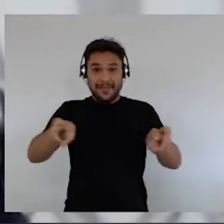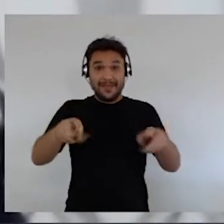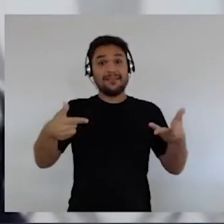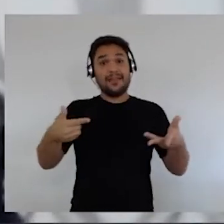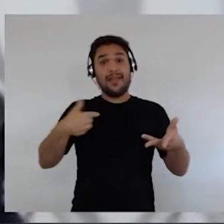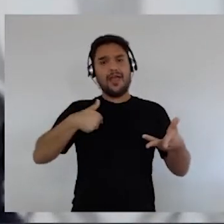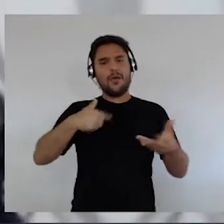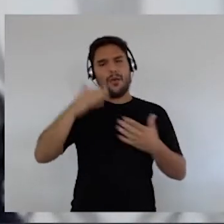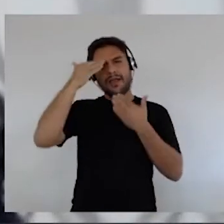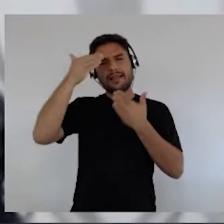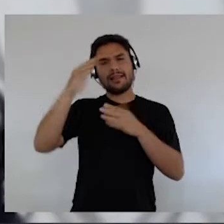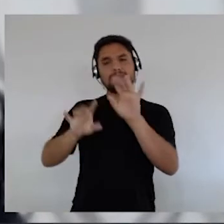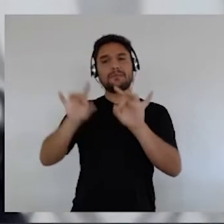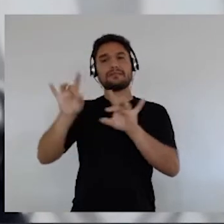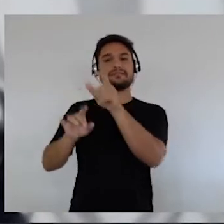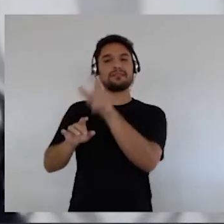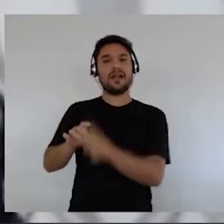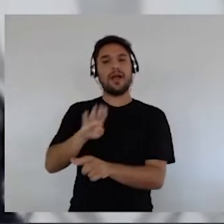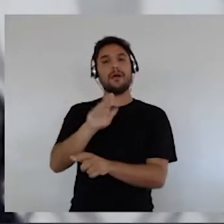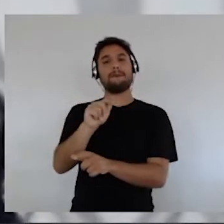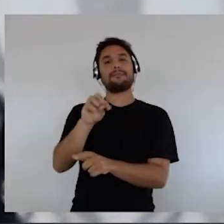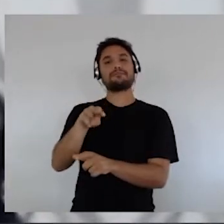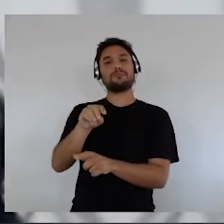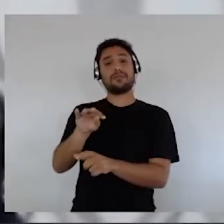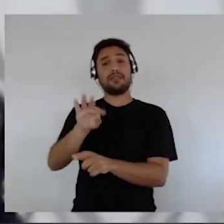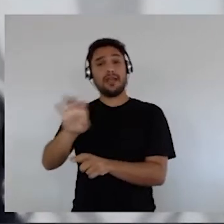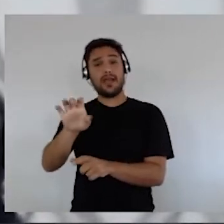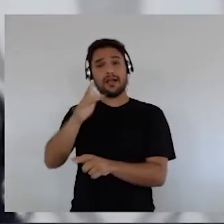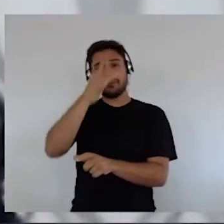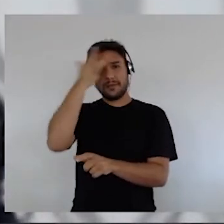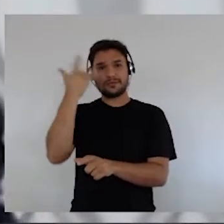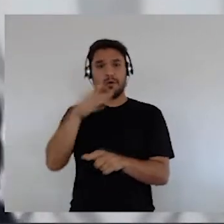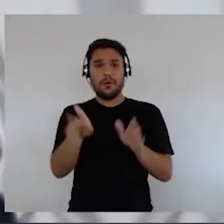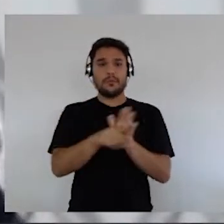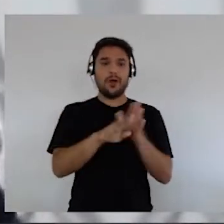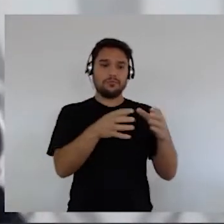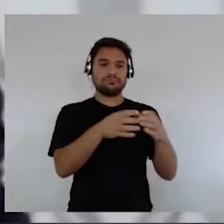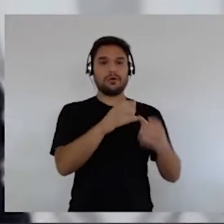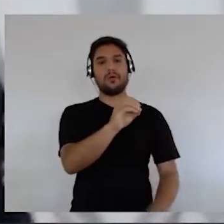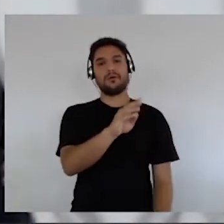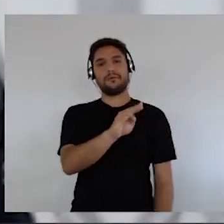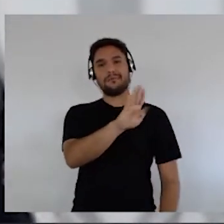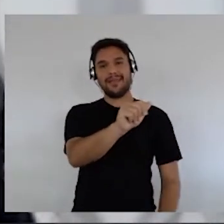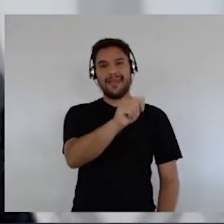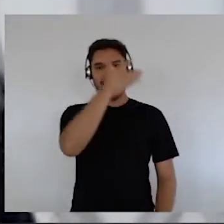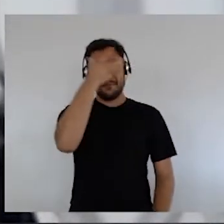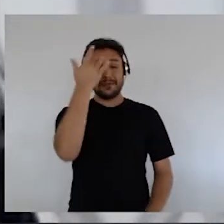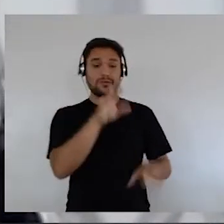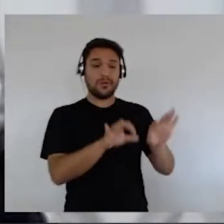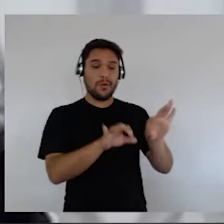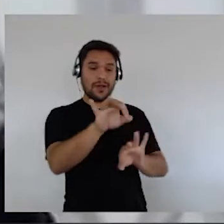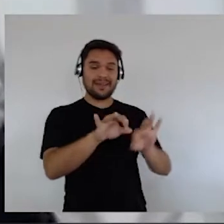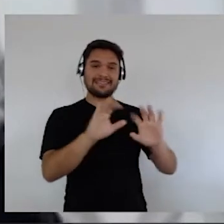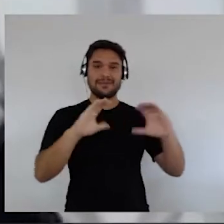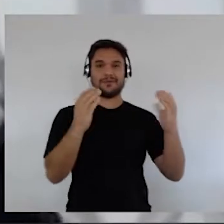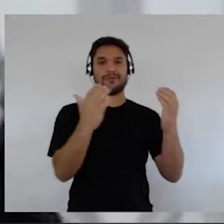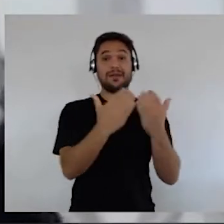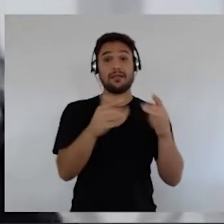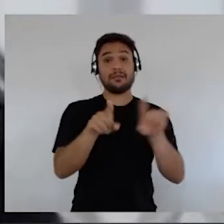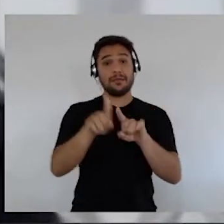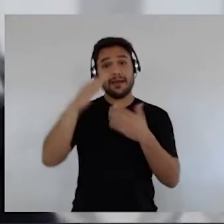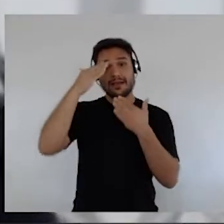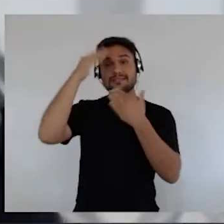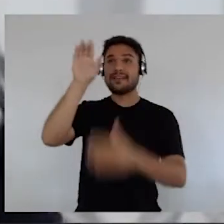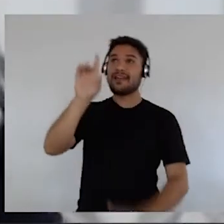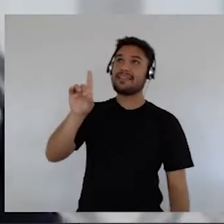muito especial ao Dr. Beto Simonetti, a todos os integrantes da Ordem, todos os organizadores do evento, e agradeço também a Deus